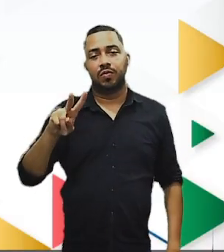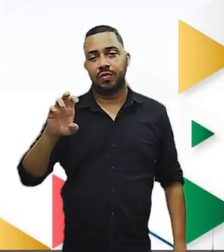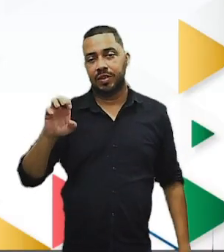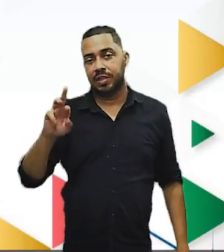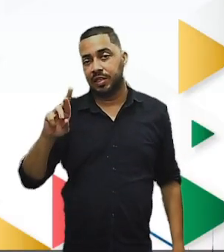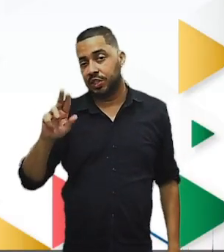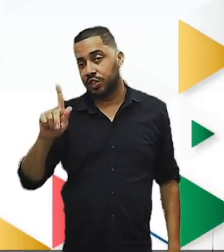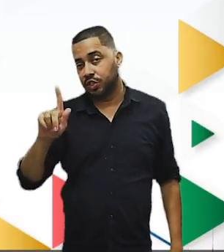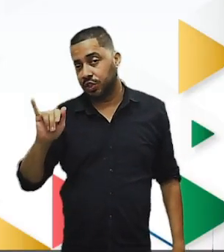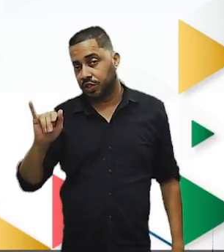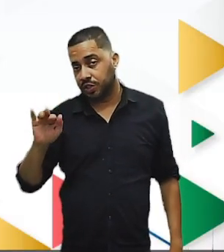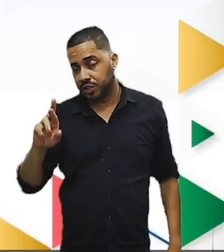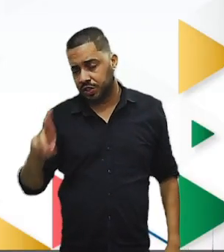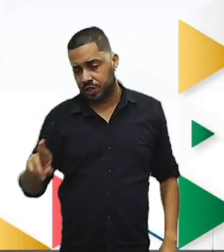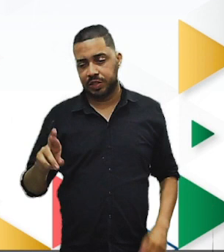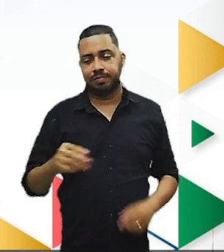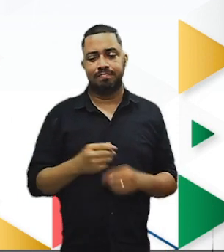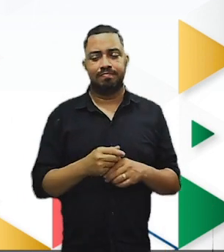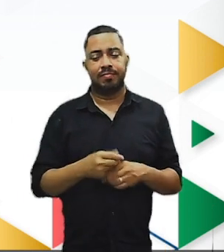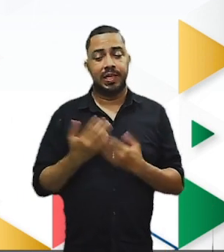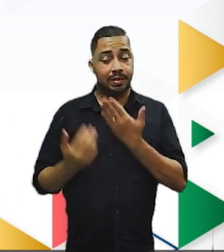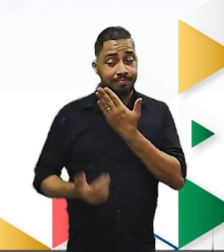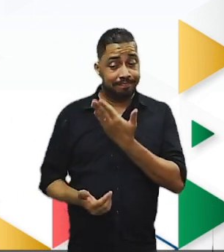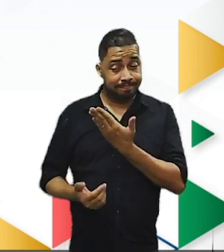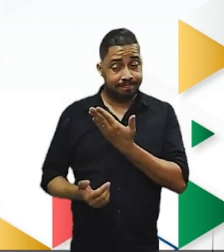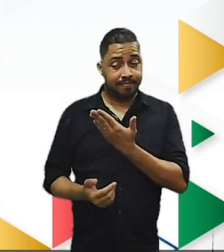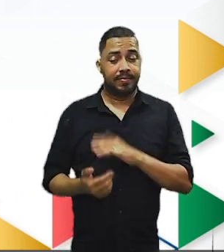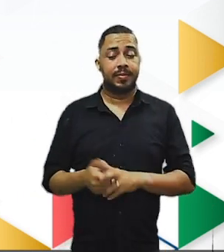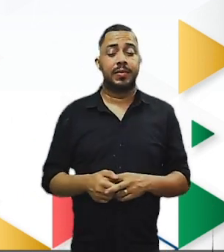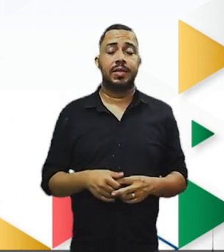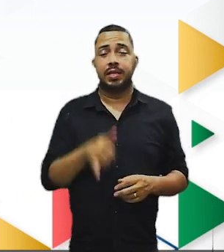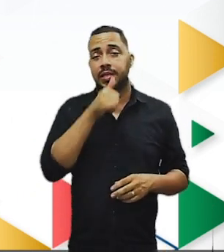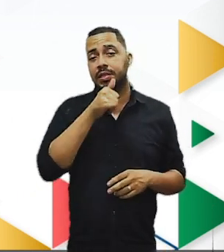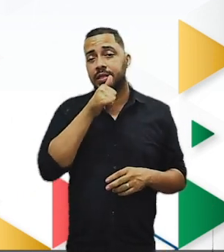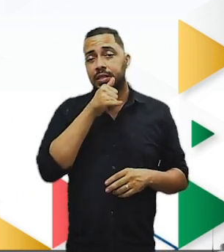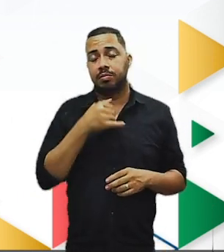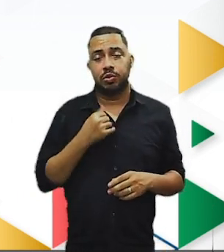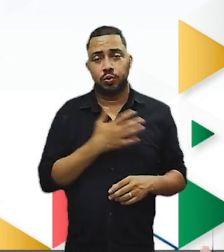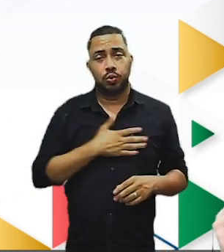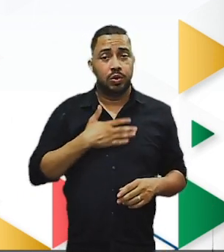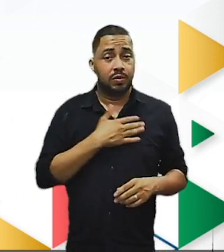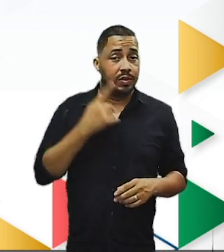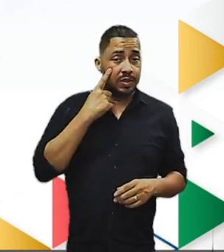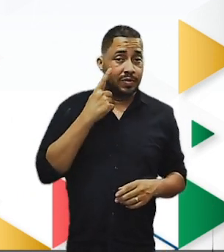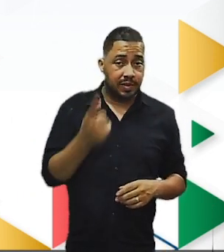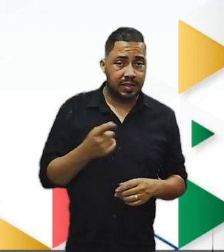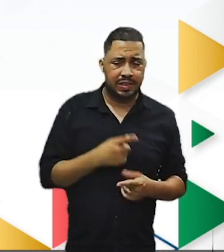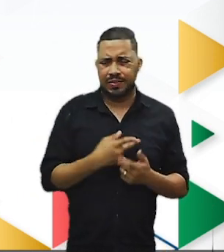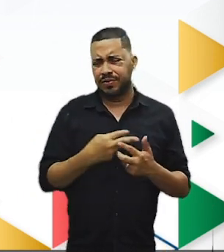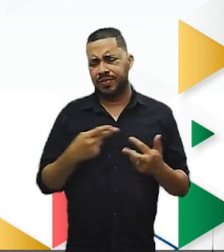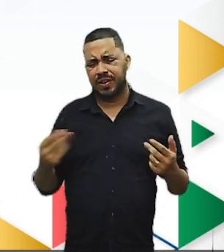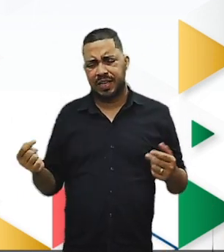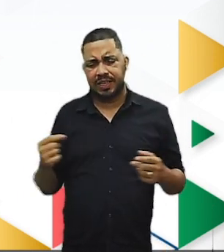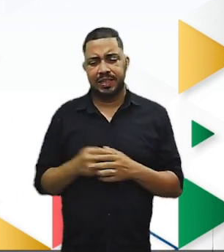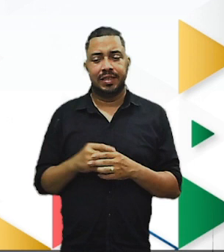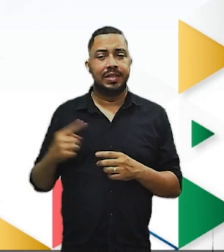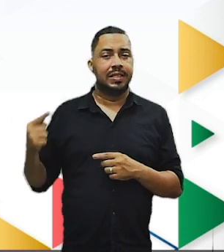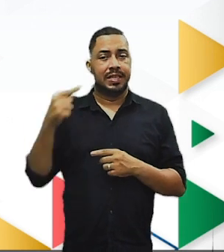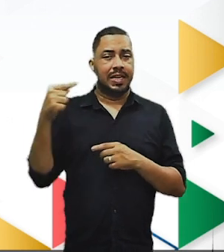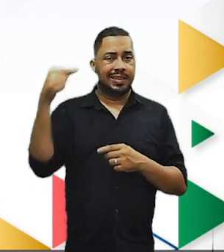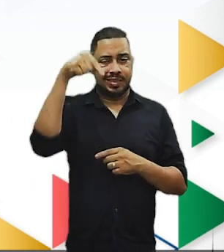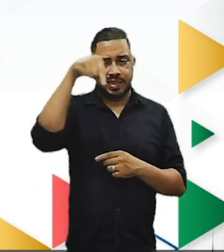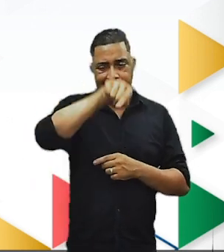Este exemplo aí, convergir interesse. Gostaria que vocês olhassem, vejam, várias setas, cada uma de